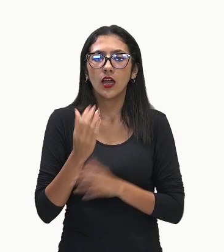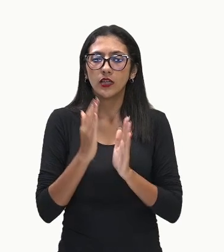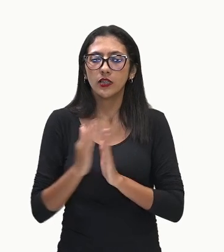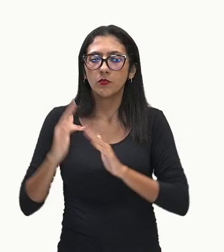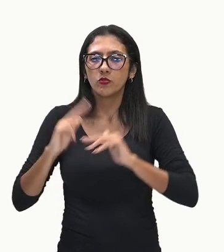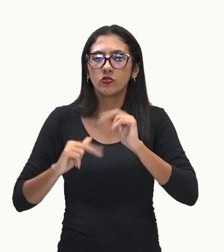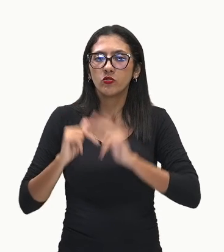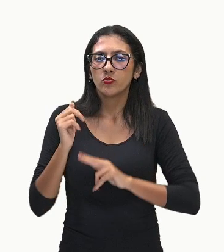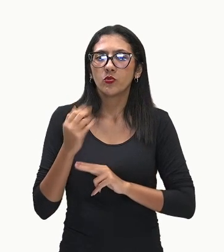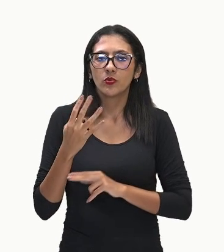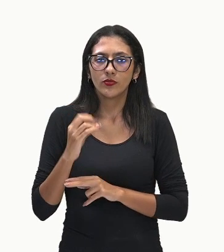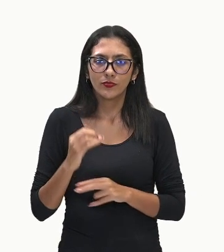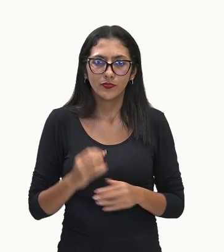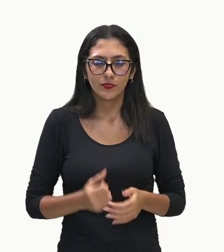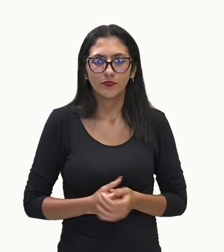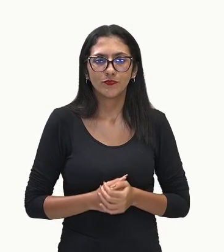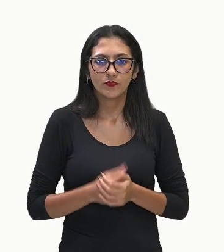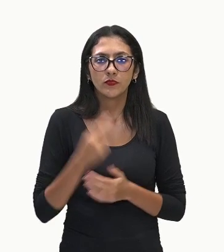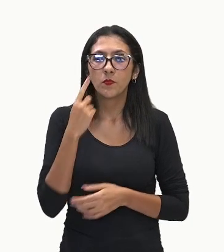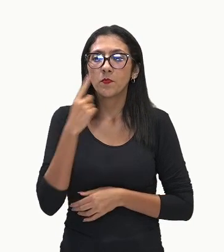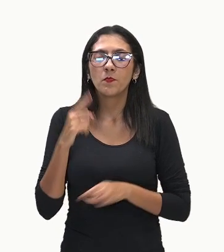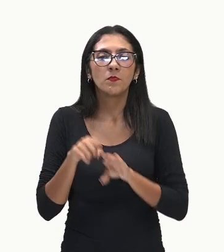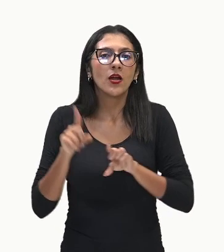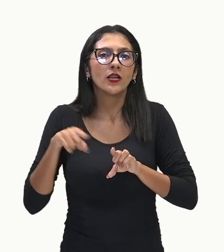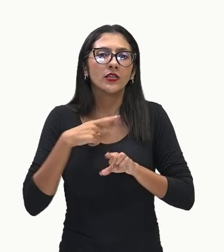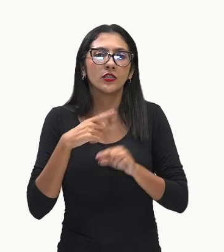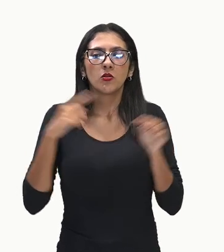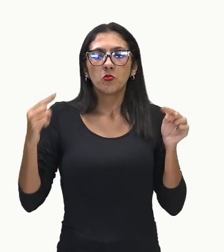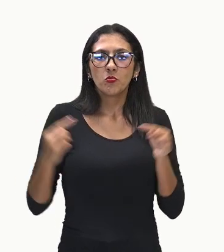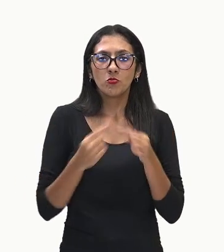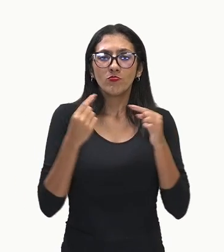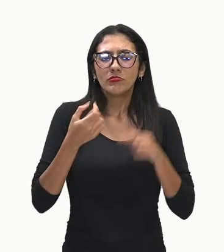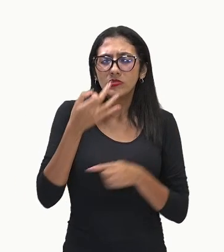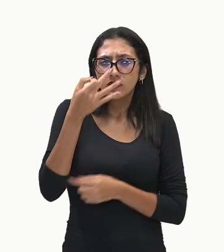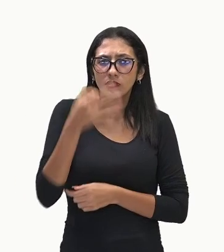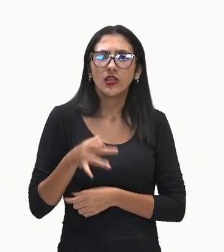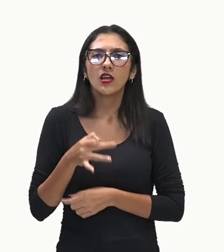quê? Quais foram, né, os meses que registraram exatamente o quê?